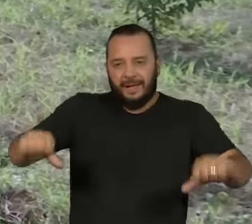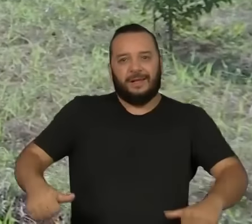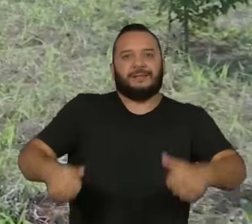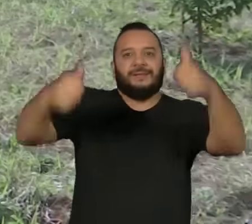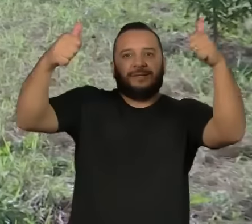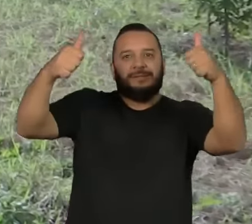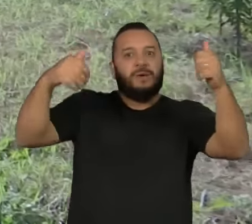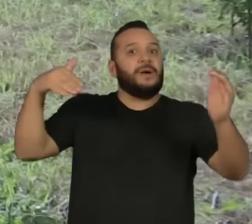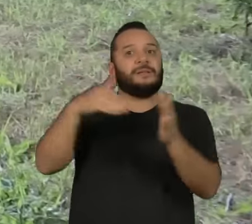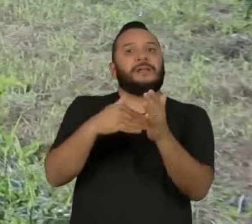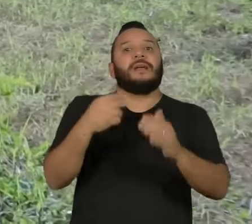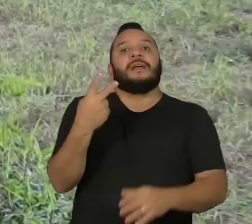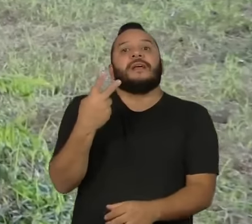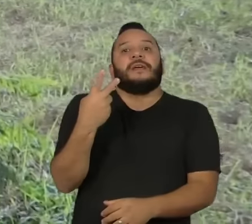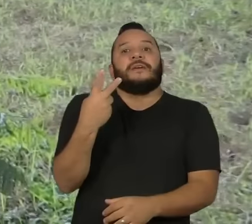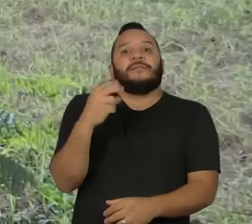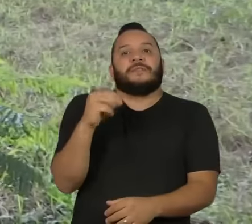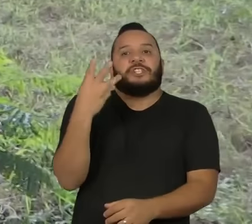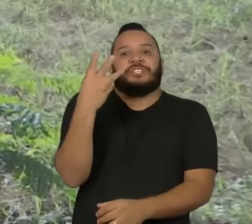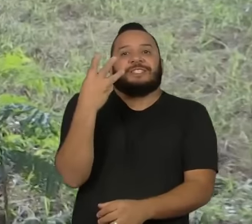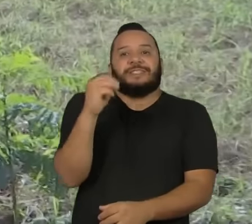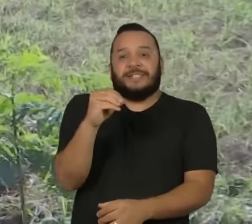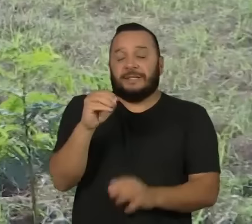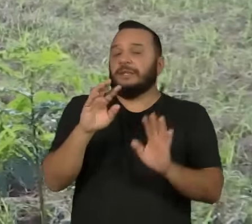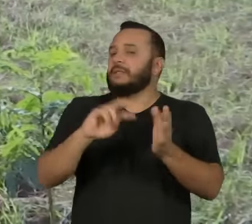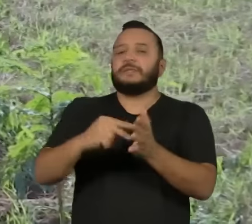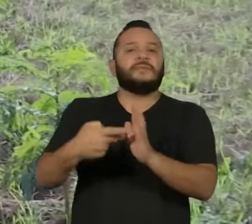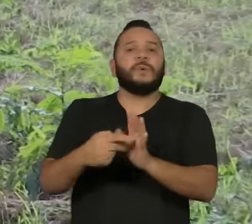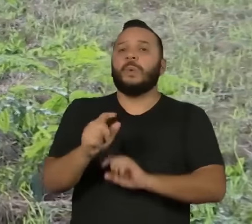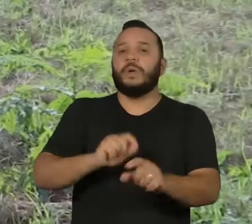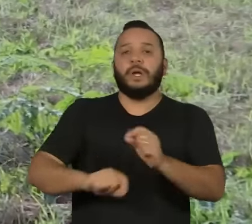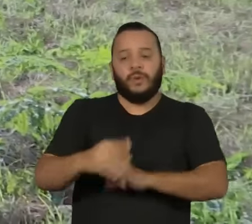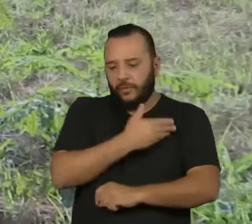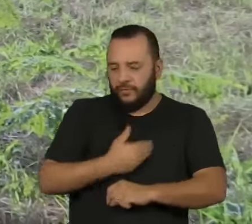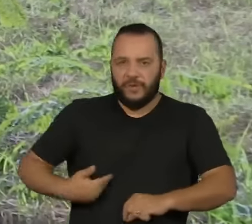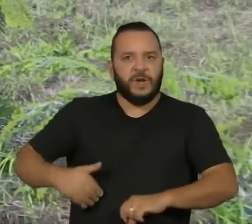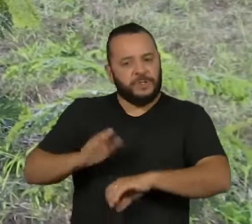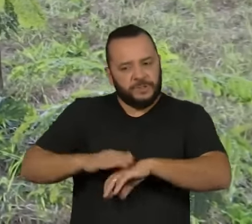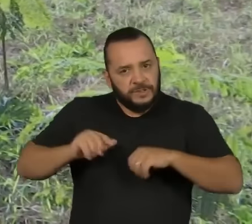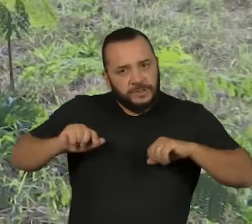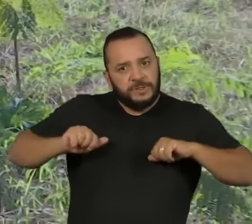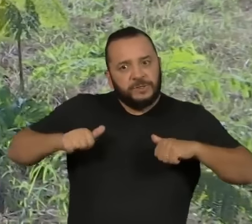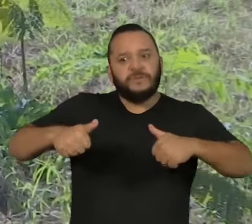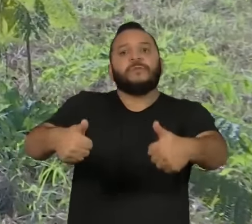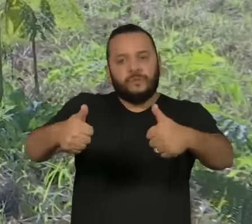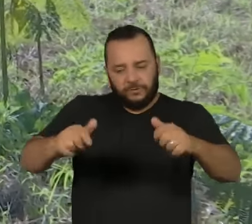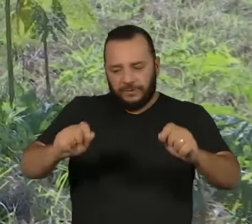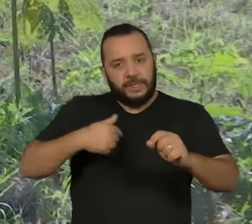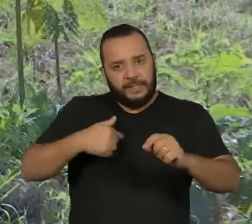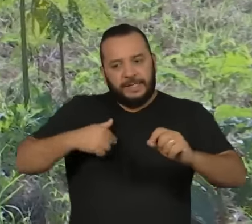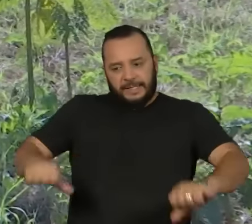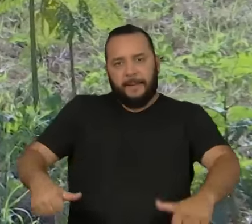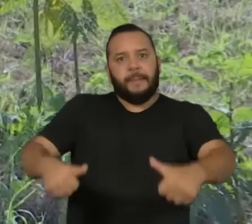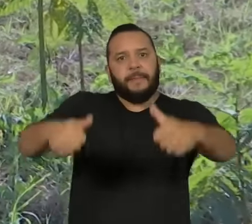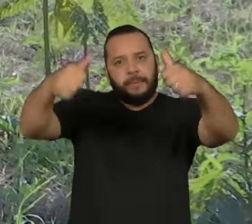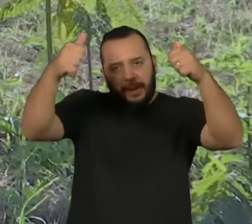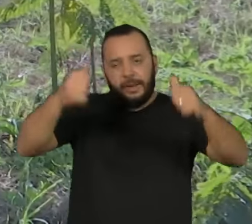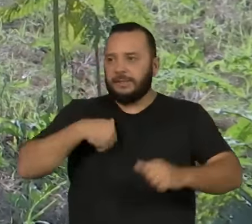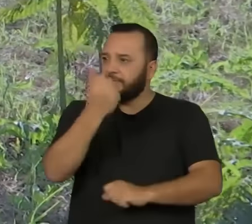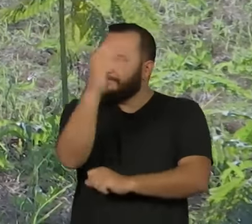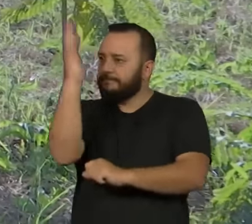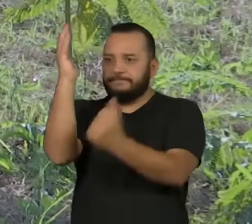as pessoas e os governos no mundo todo façam um esforço para restaurar ecossistemas, os biomas, as